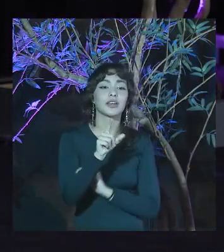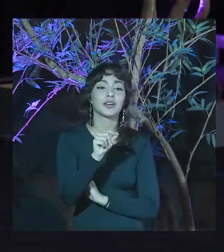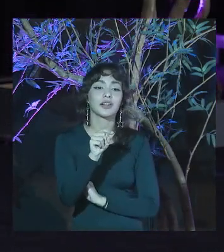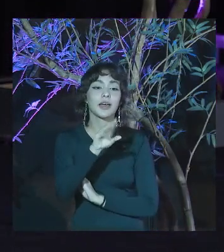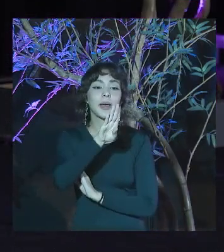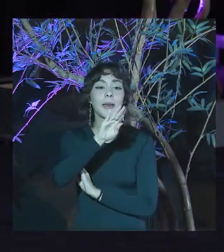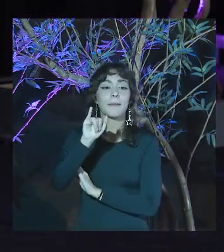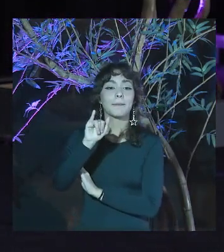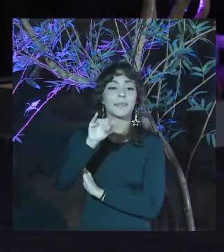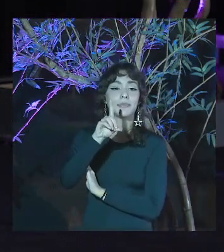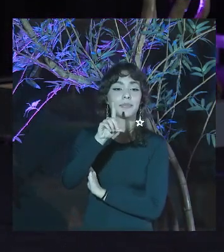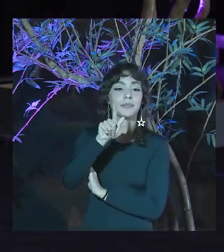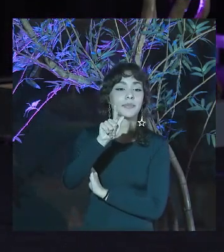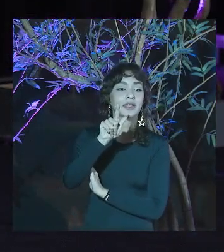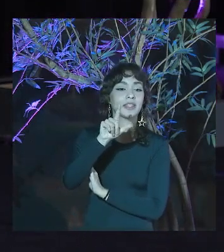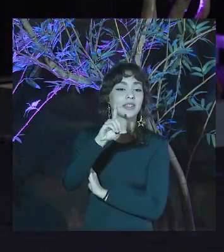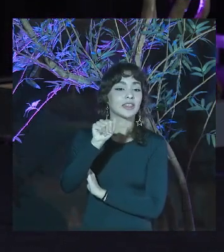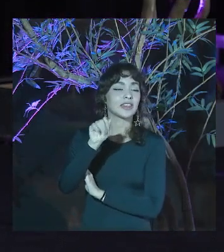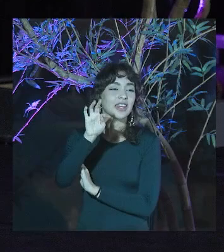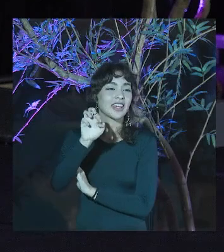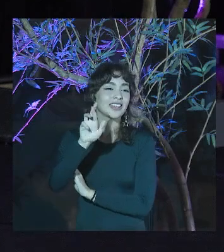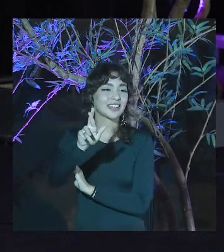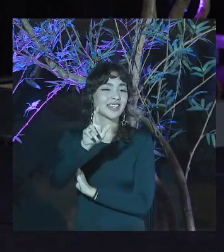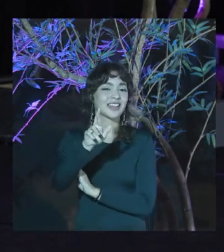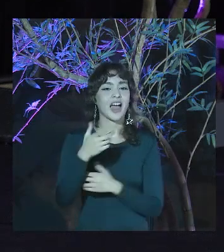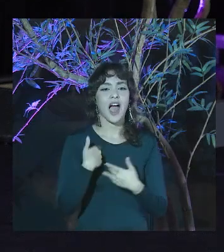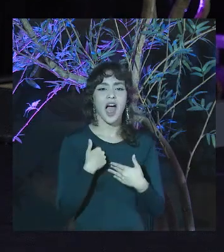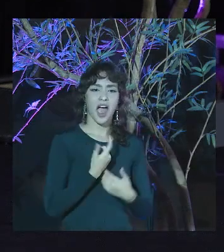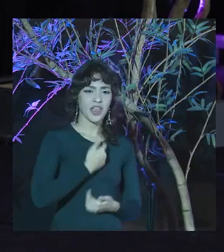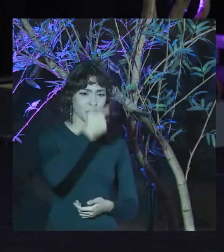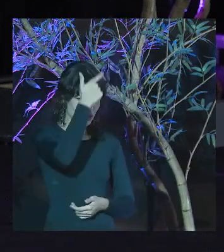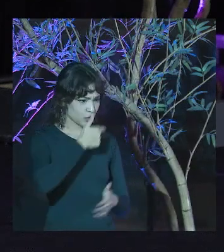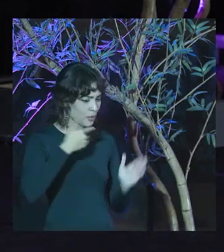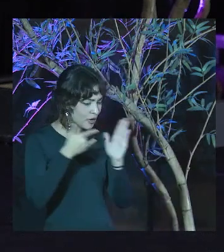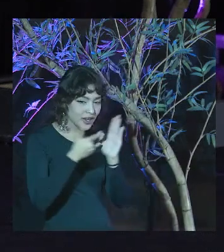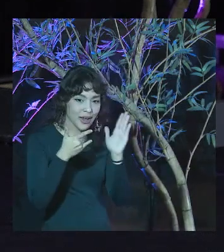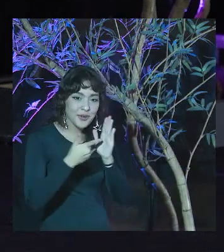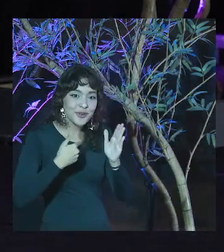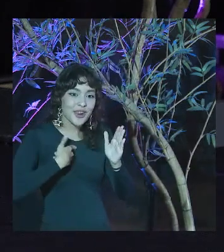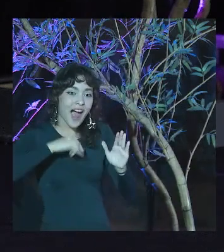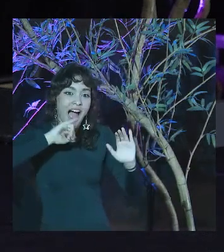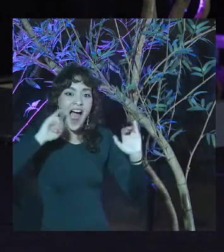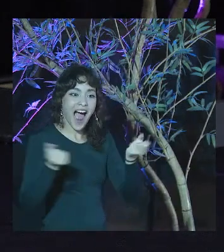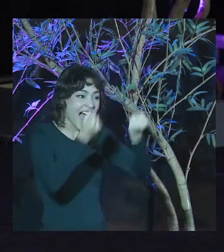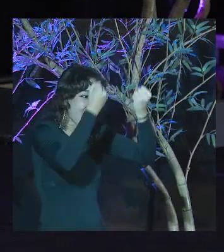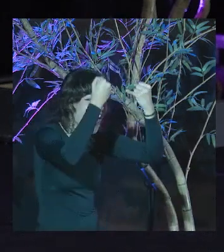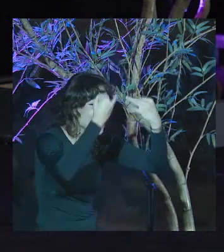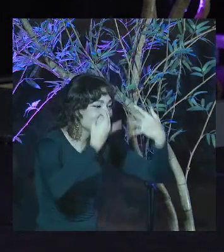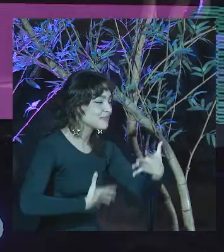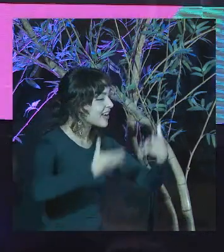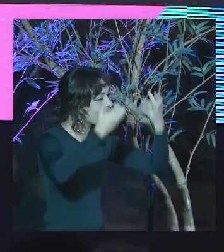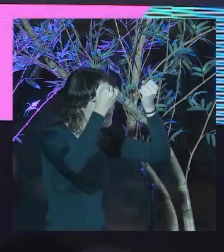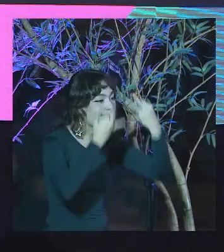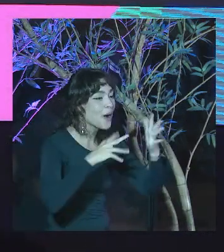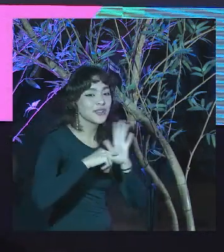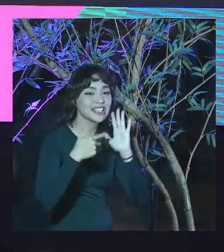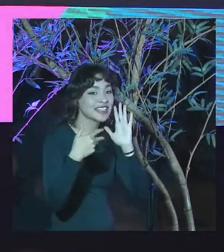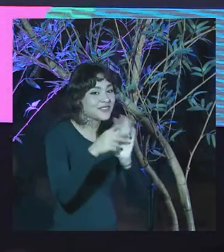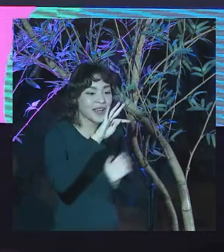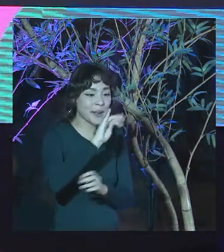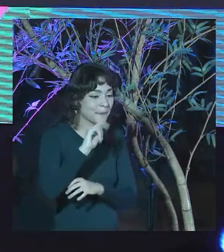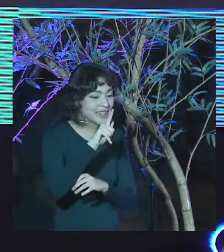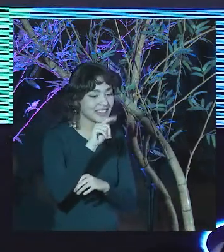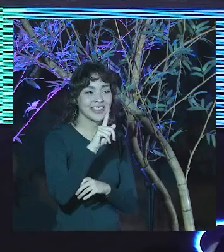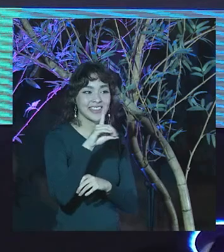muito feliz, né? Desde 98, eu sou um programador, eu vou ter a oportunidade de explicar para minha filha o que é Big Data.